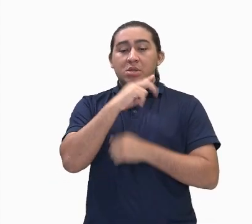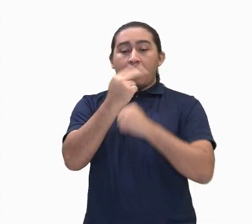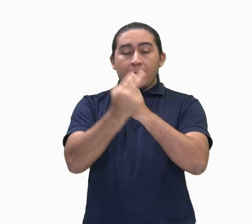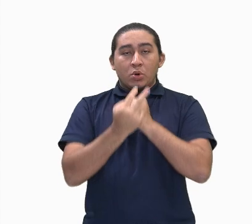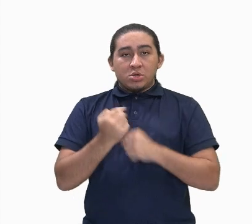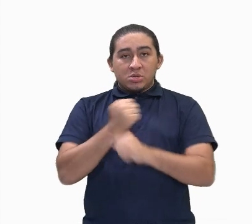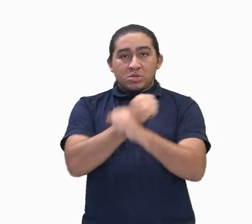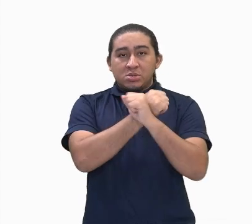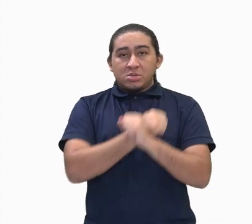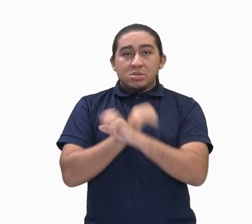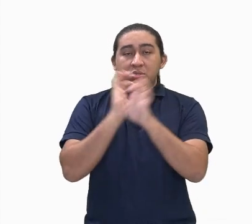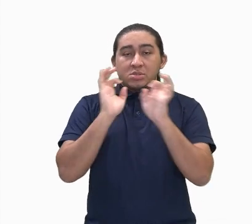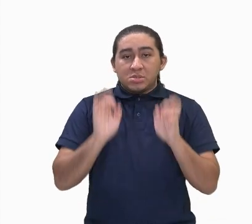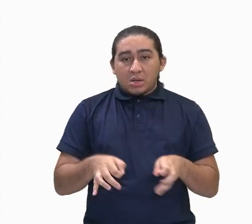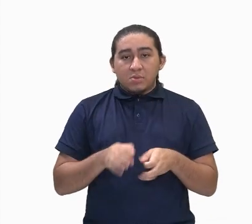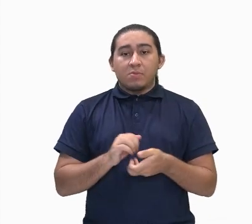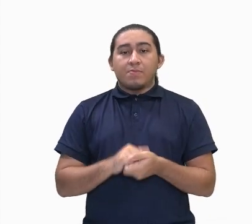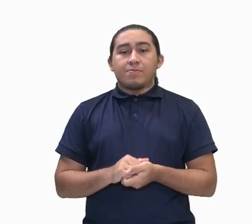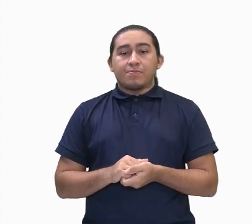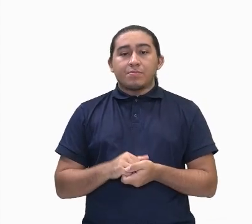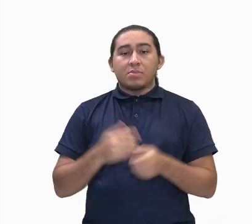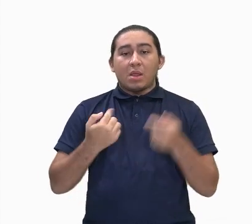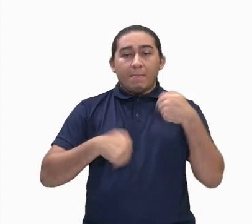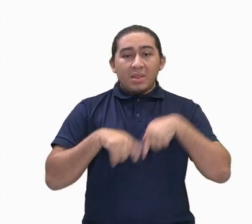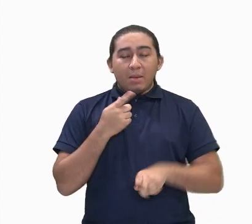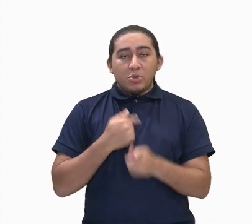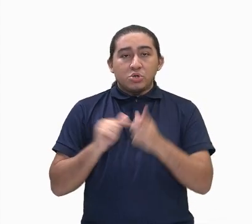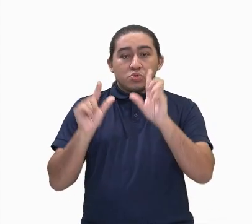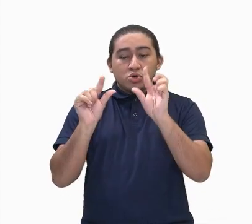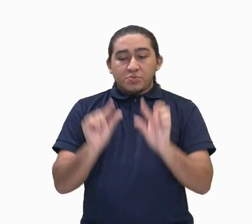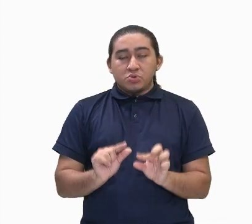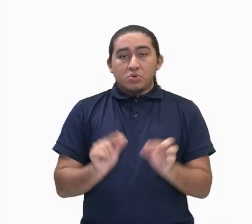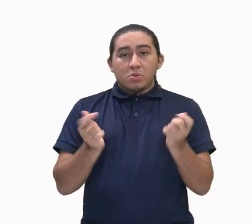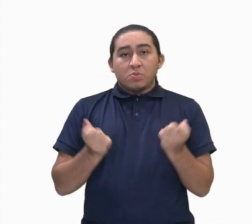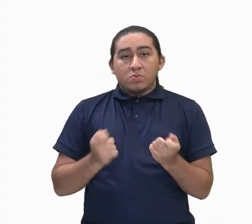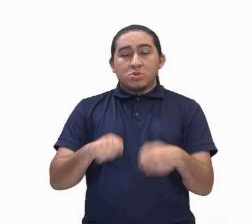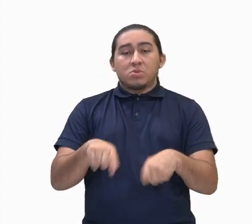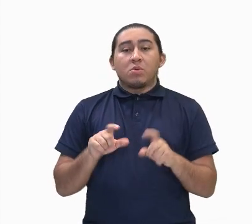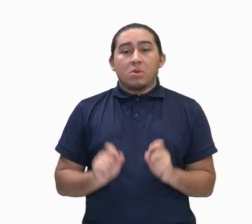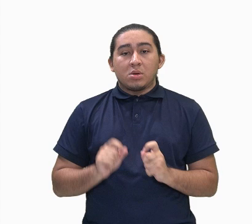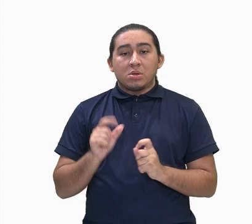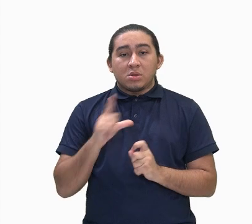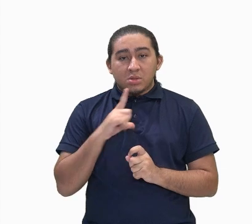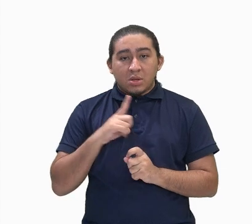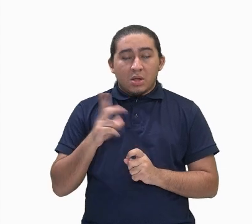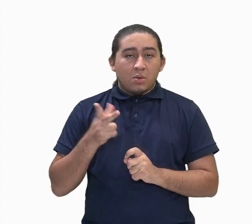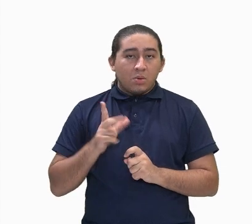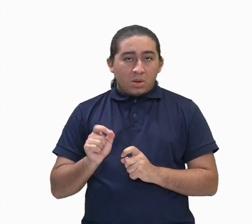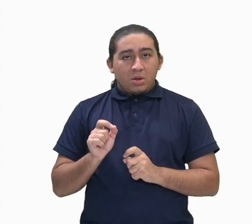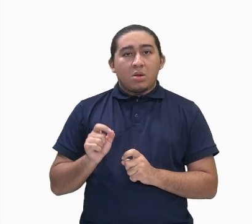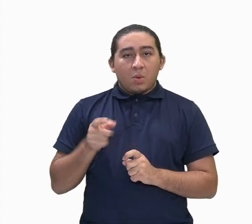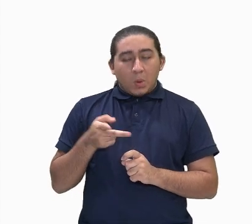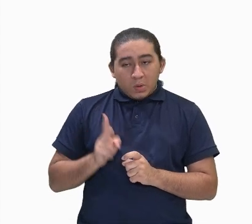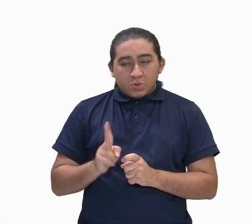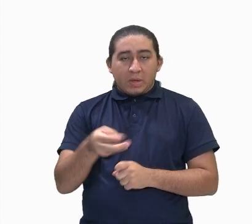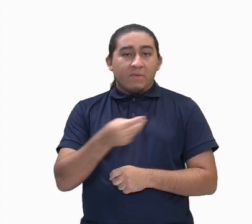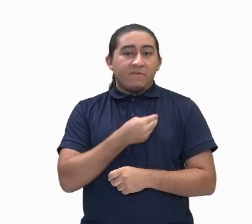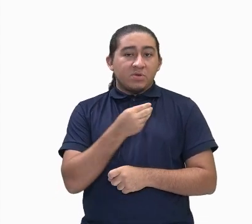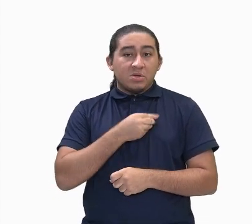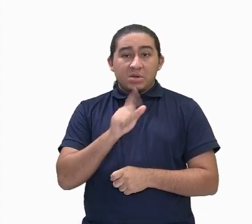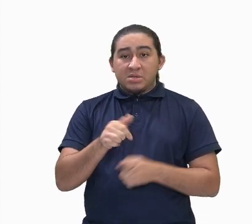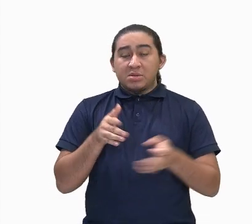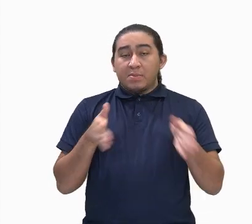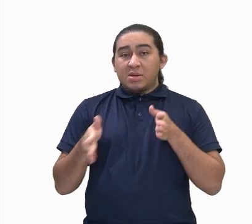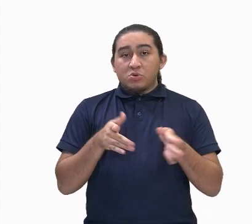período, reduz ali sua atividade metabólica para que eles possam vencer, né, vamos dizer assim, esse período de frio, esse período de